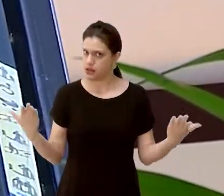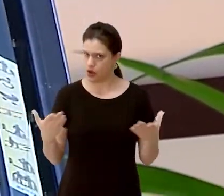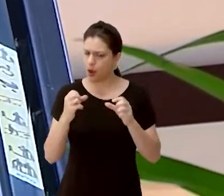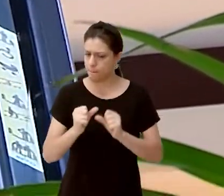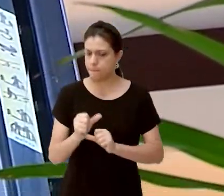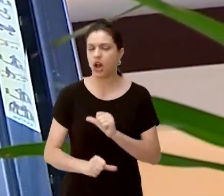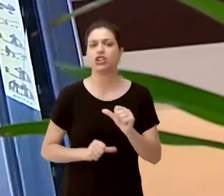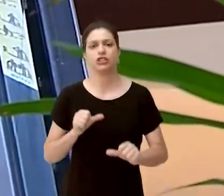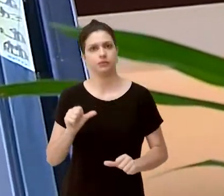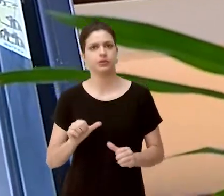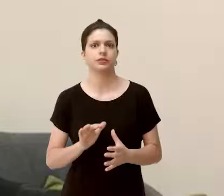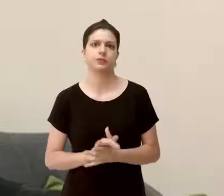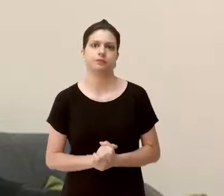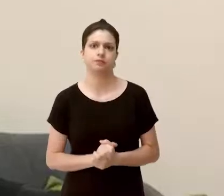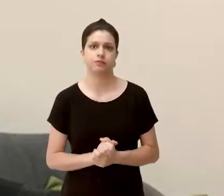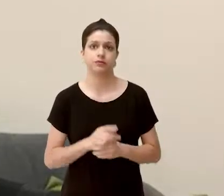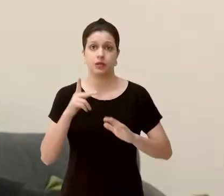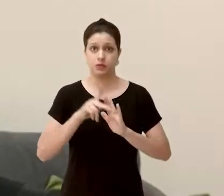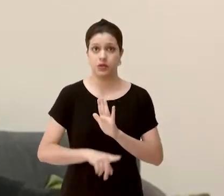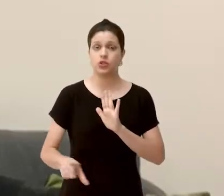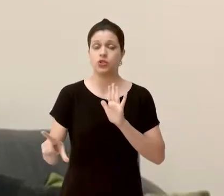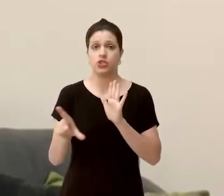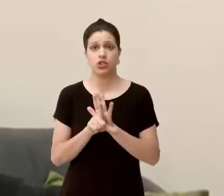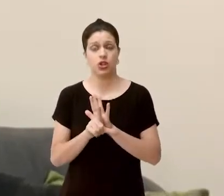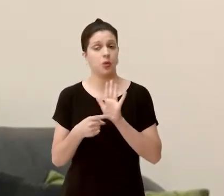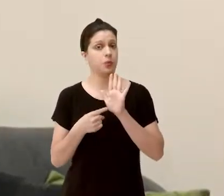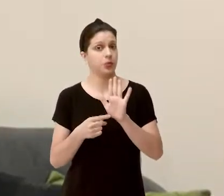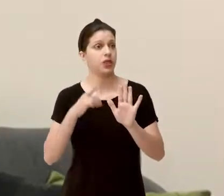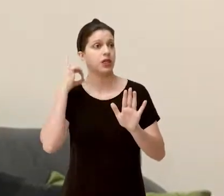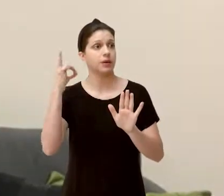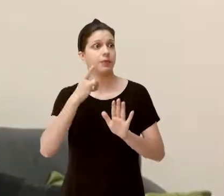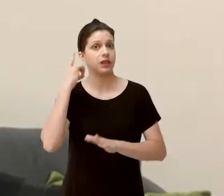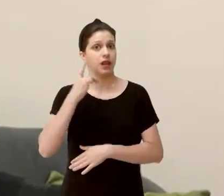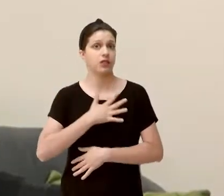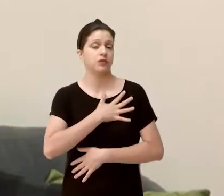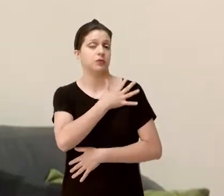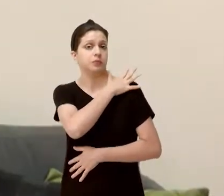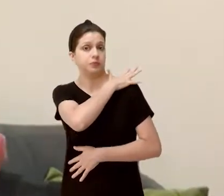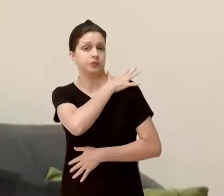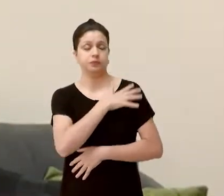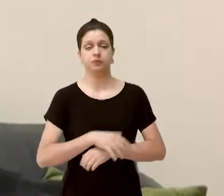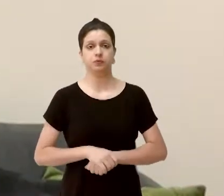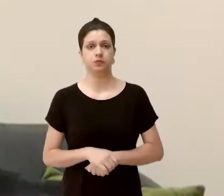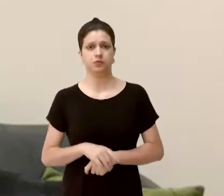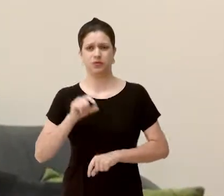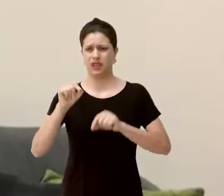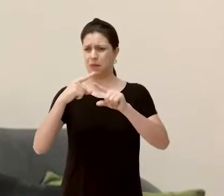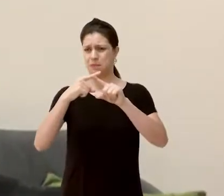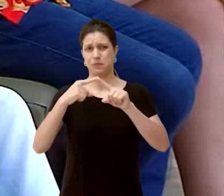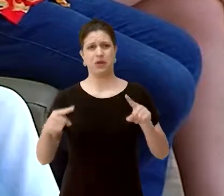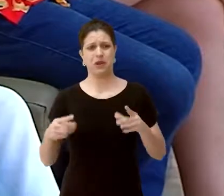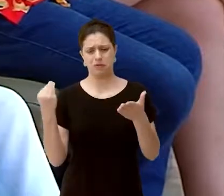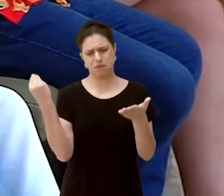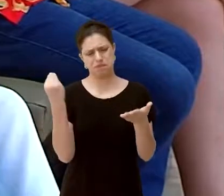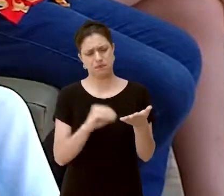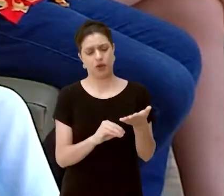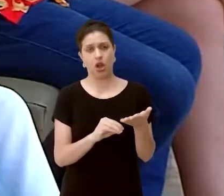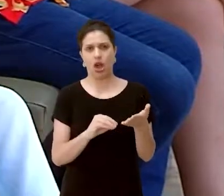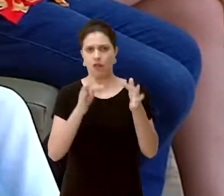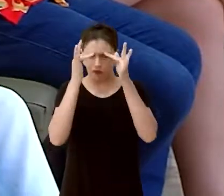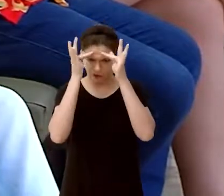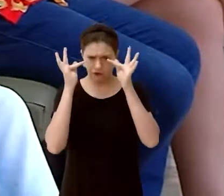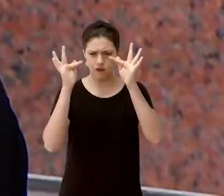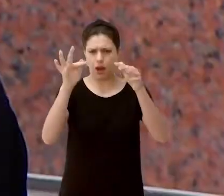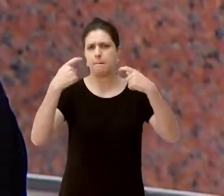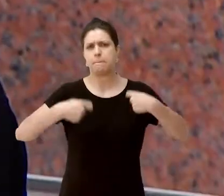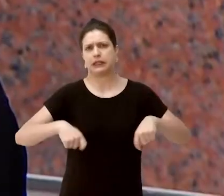essa situação pode mudar. É o que pretende o projeto de lei apresentado pelo deputado estadual Coronel Davi, que proíbe a inserção